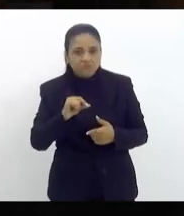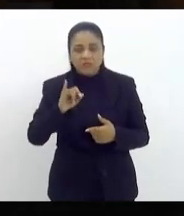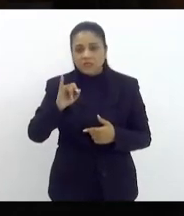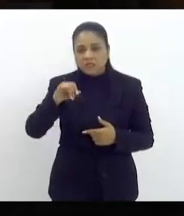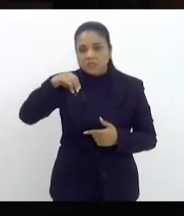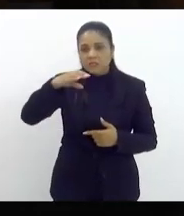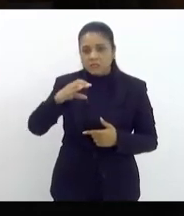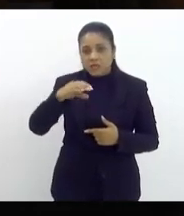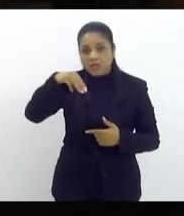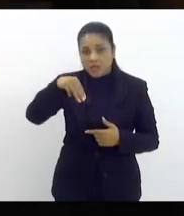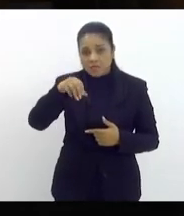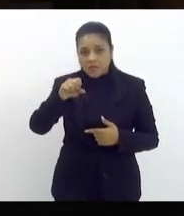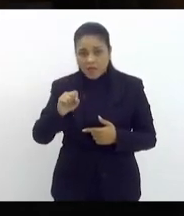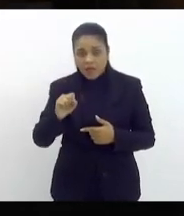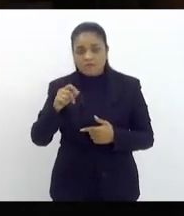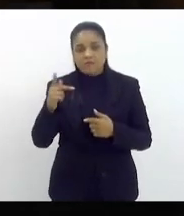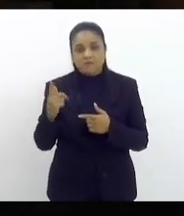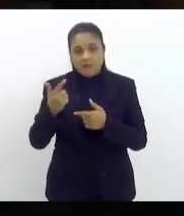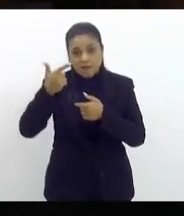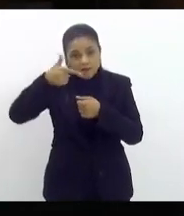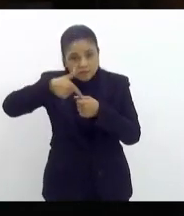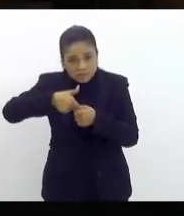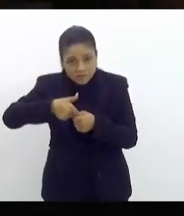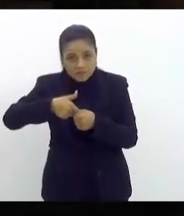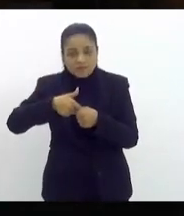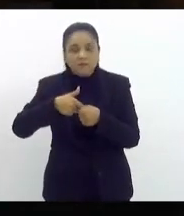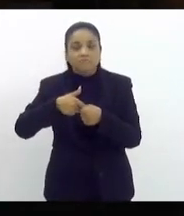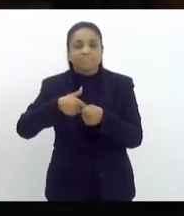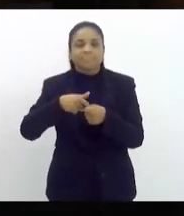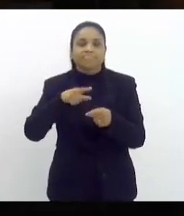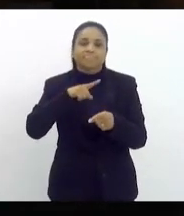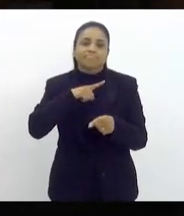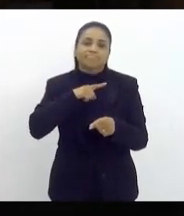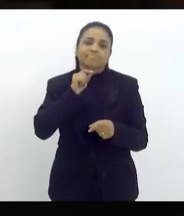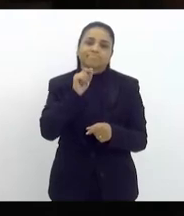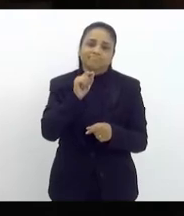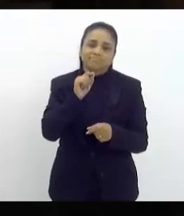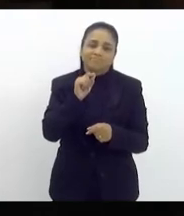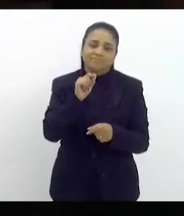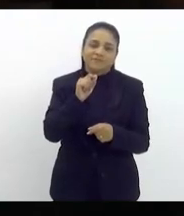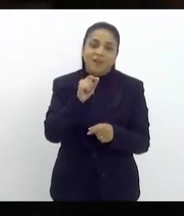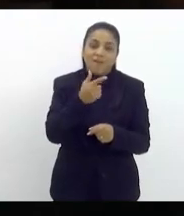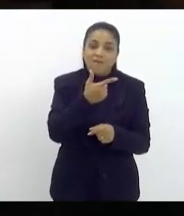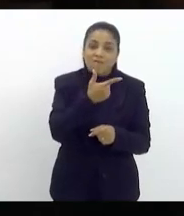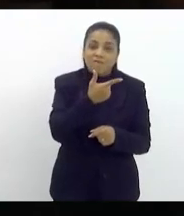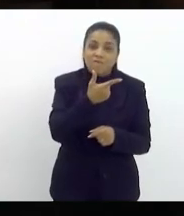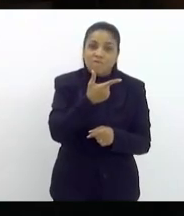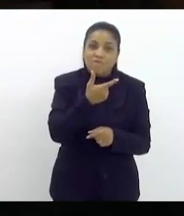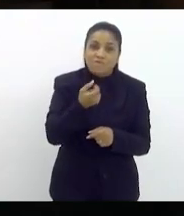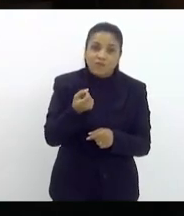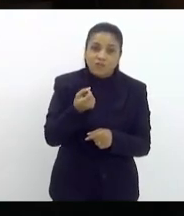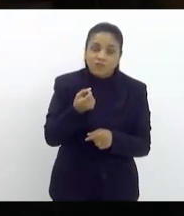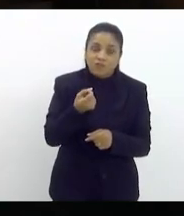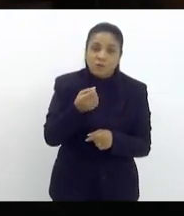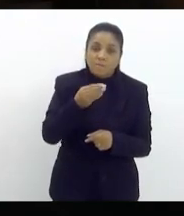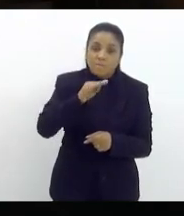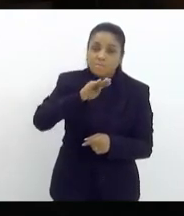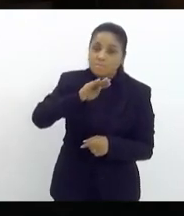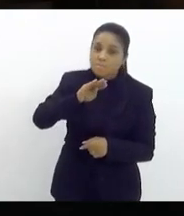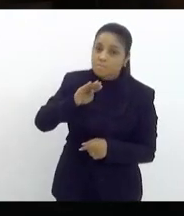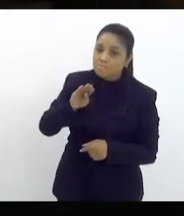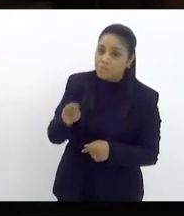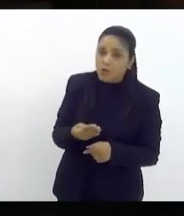gasolina, isso tudo tem um custo. Vai custar uma SEDAI ao ano. Cerca de 20 bilhões,